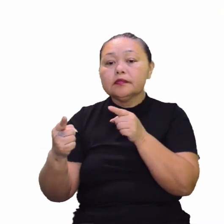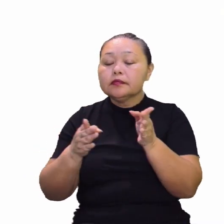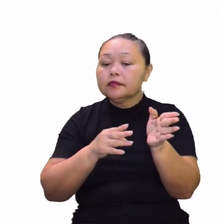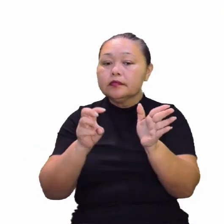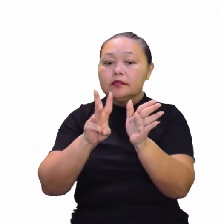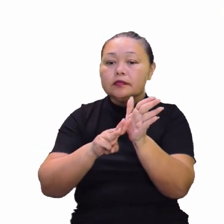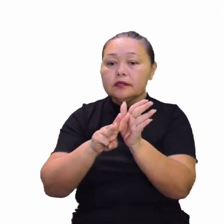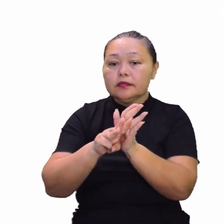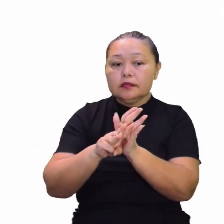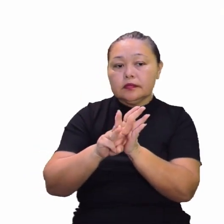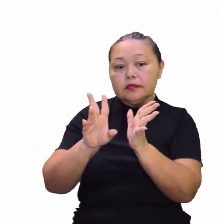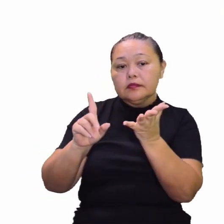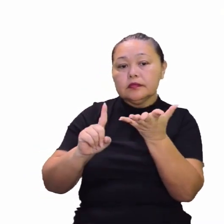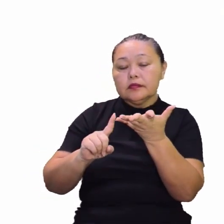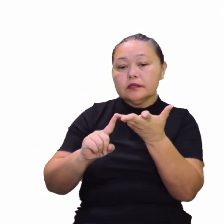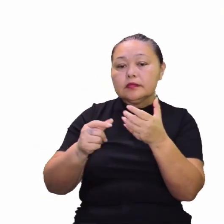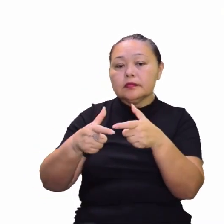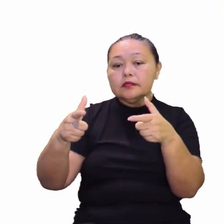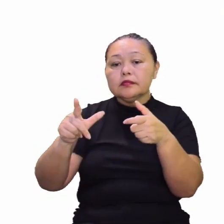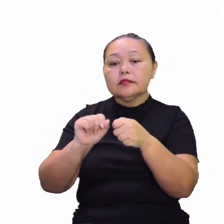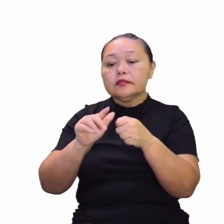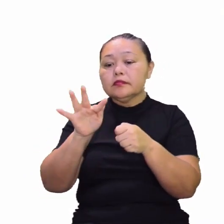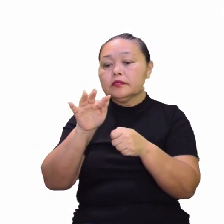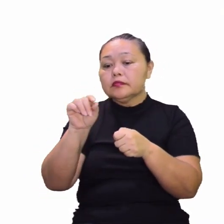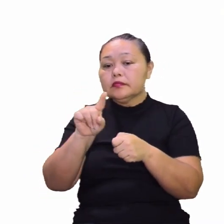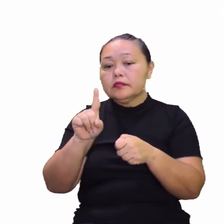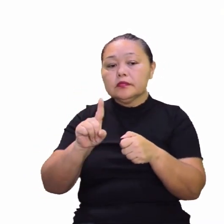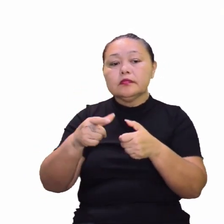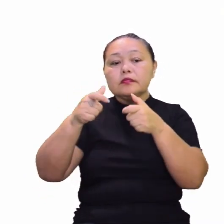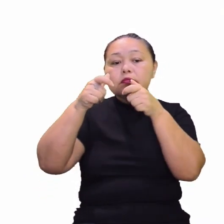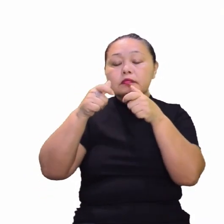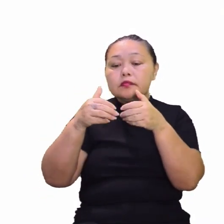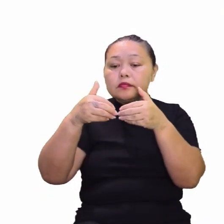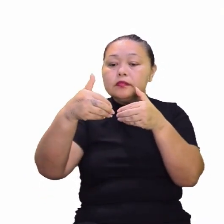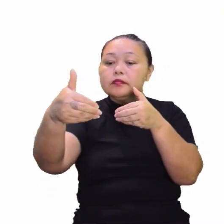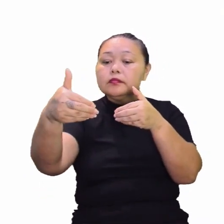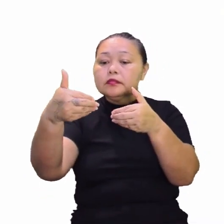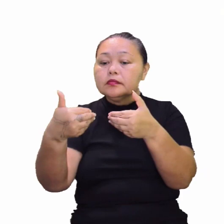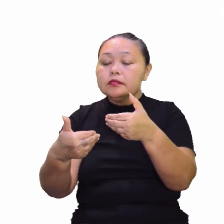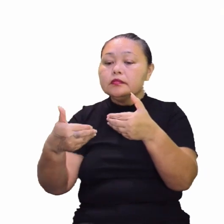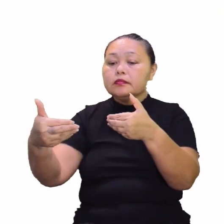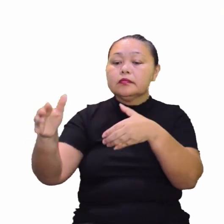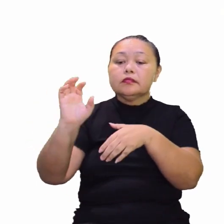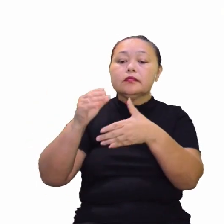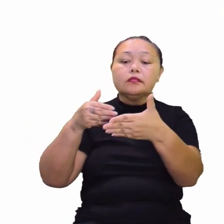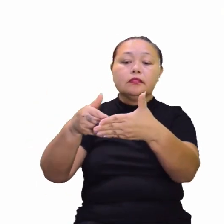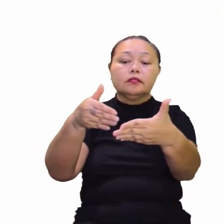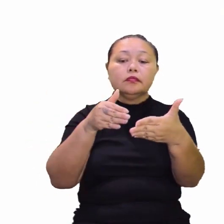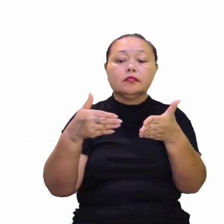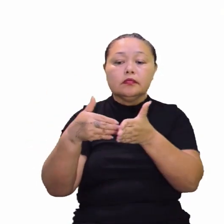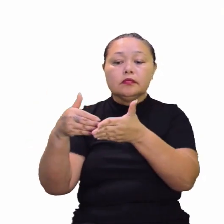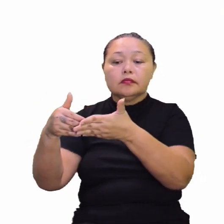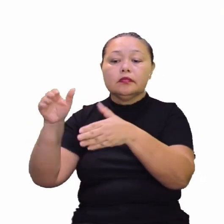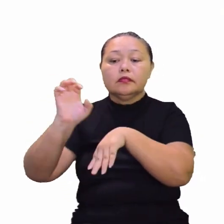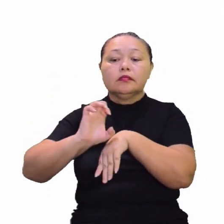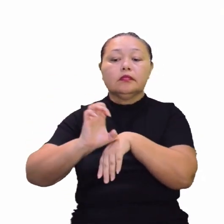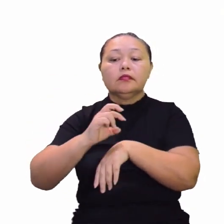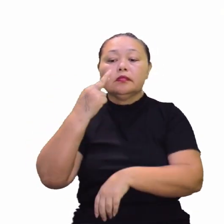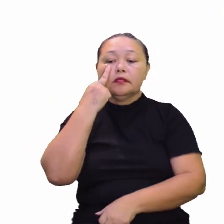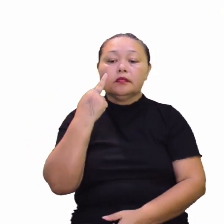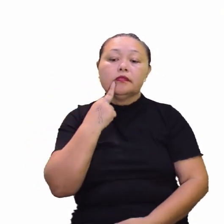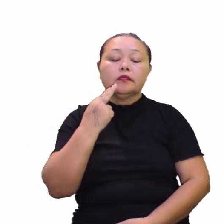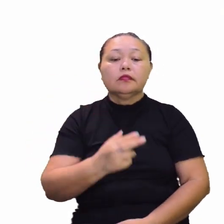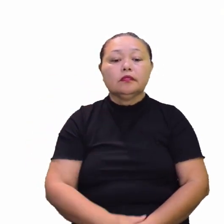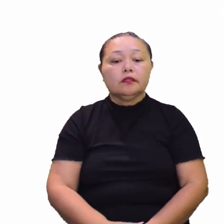Rio Madeira, os quais, em grande maioria, possuem fonte localizada dentro dos limites do estado